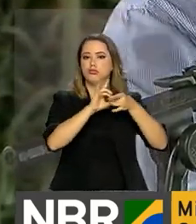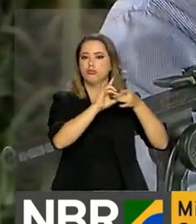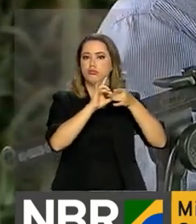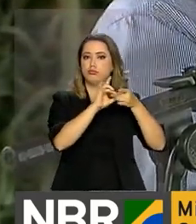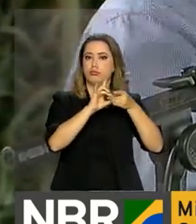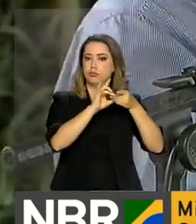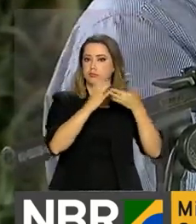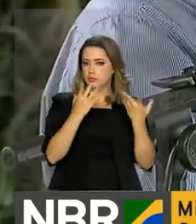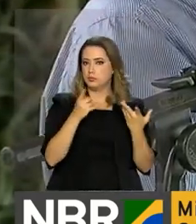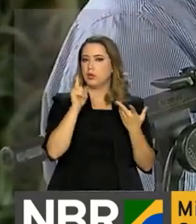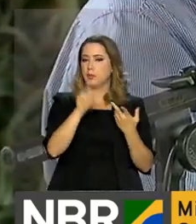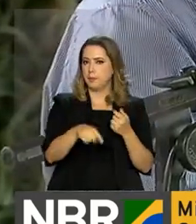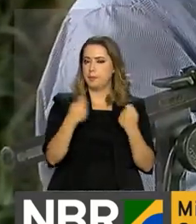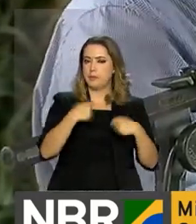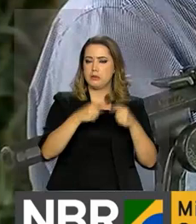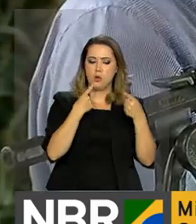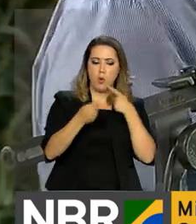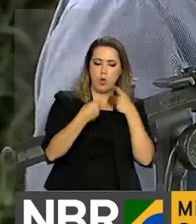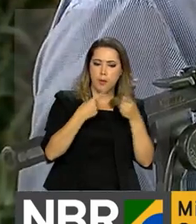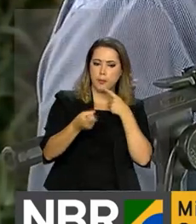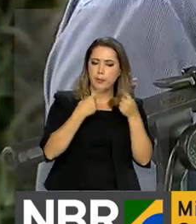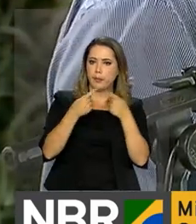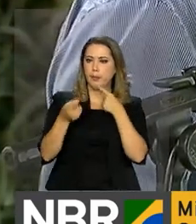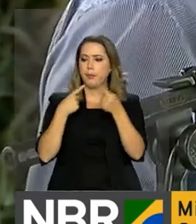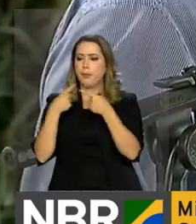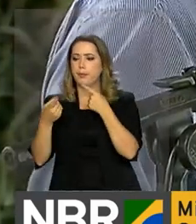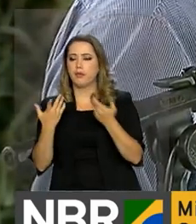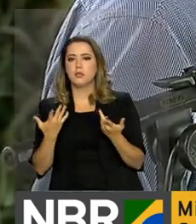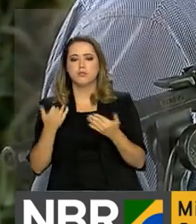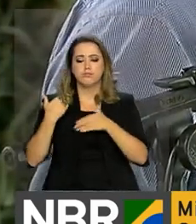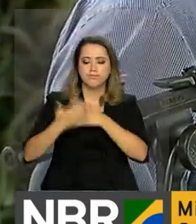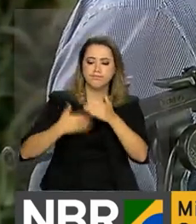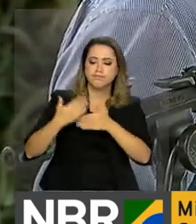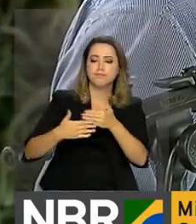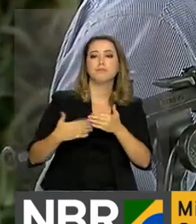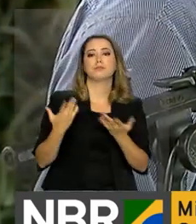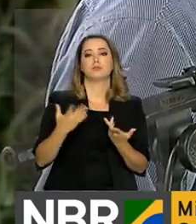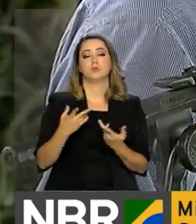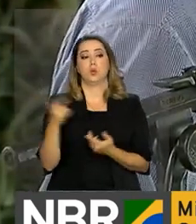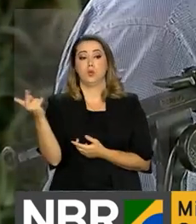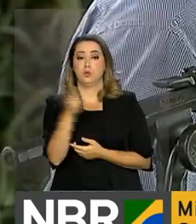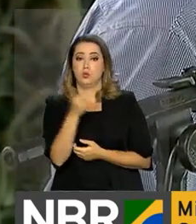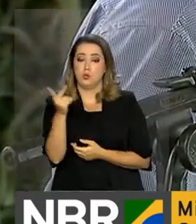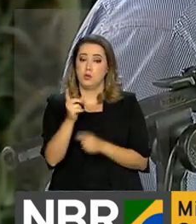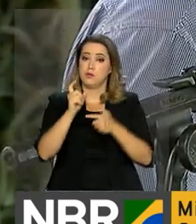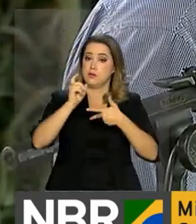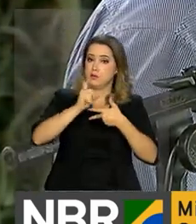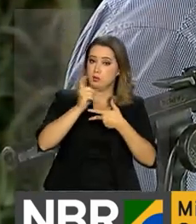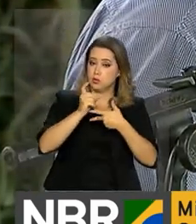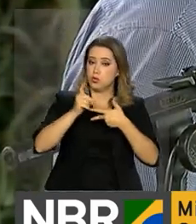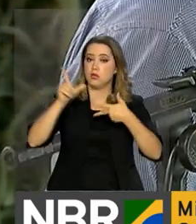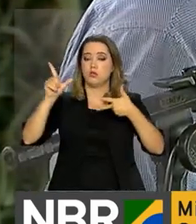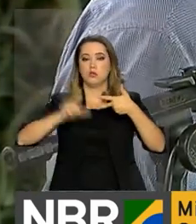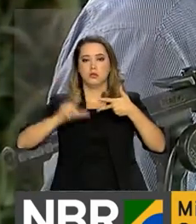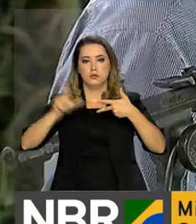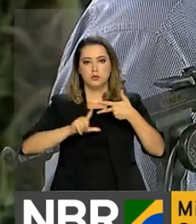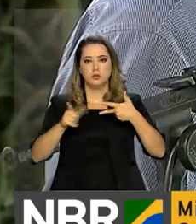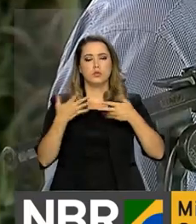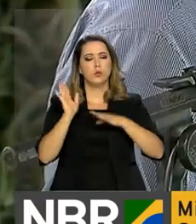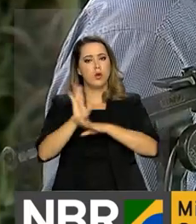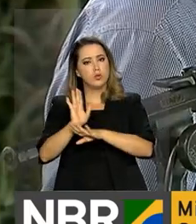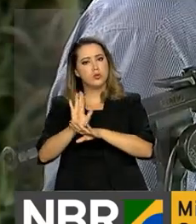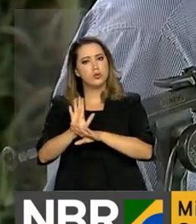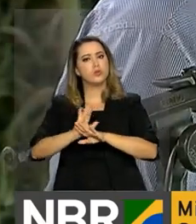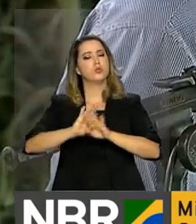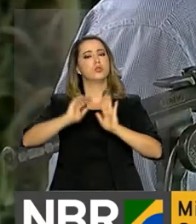este diálogo profícuo, próspero, entre o executivo e o legislativo, portanto, com apoio do